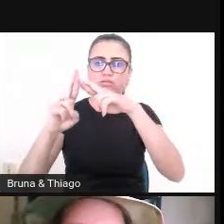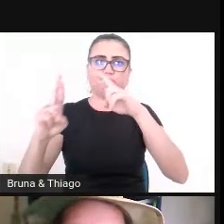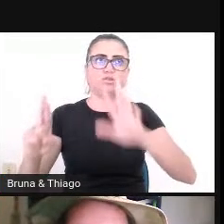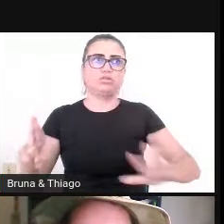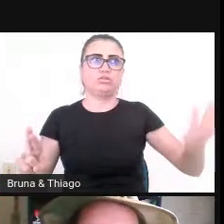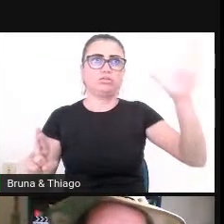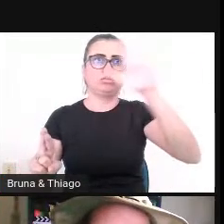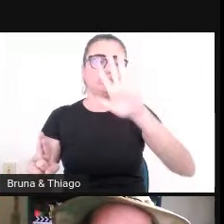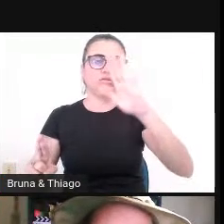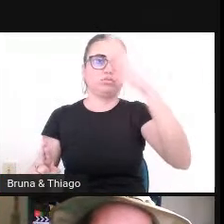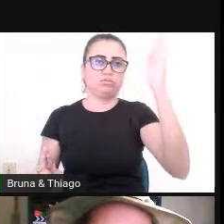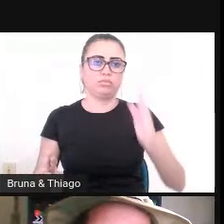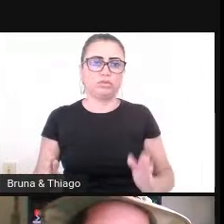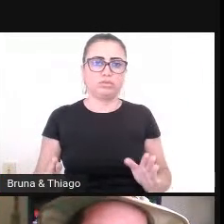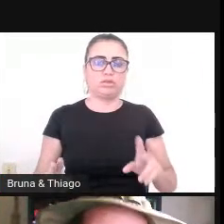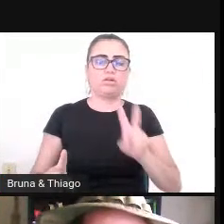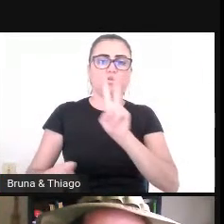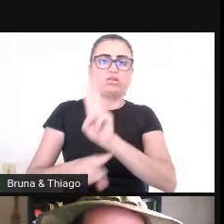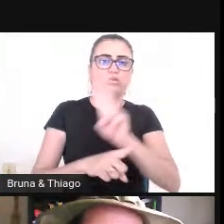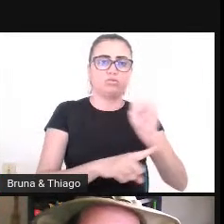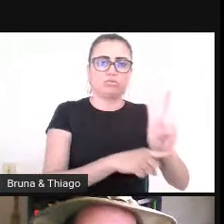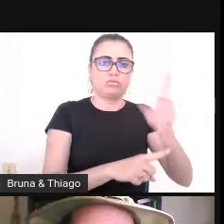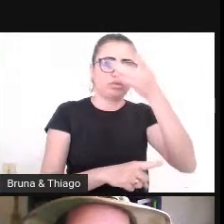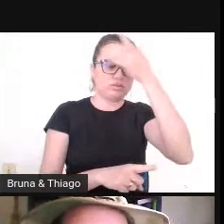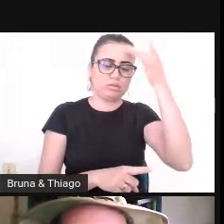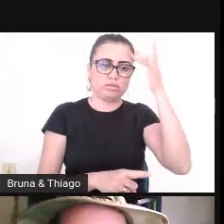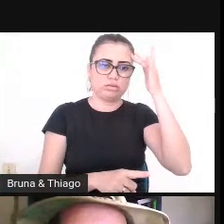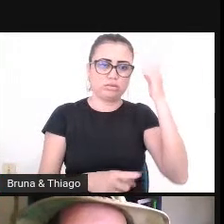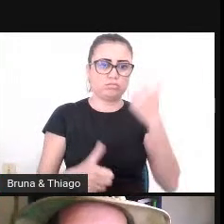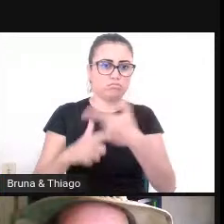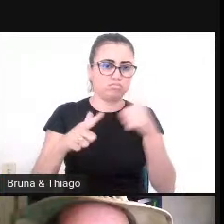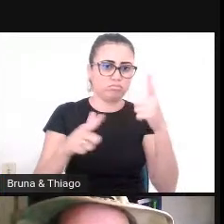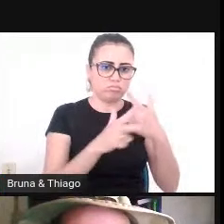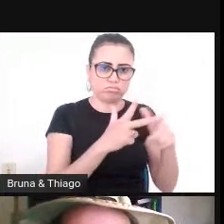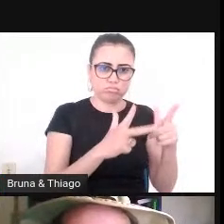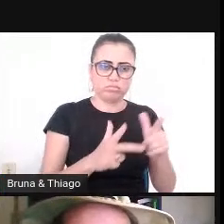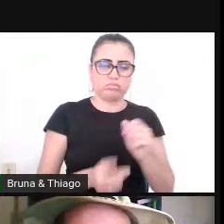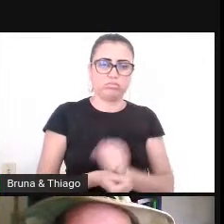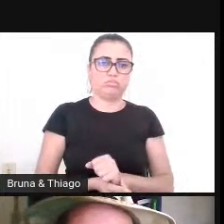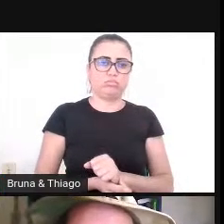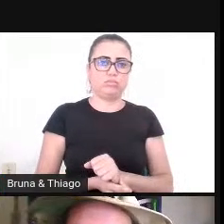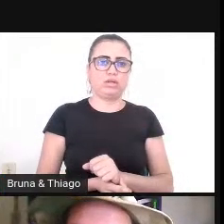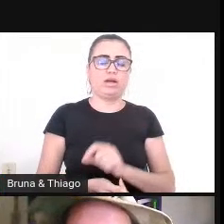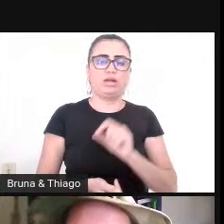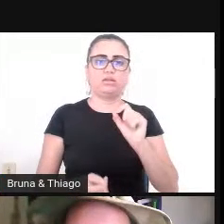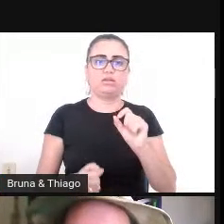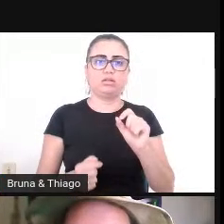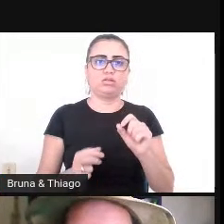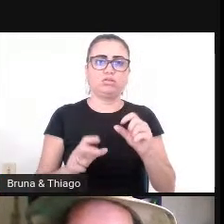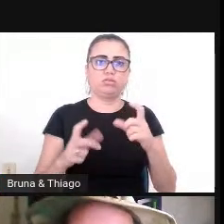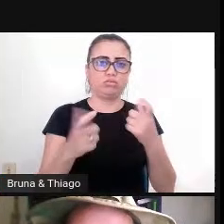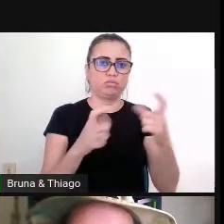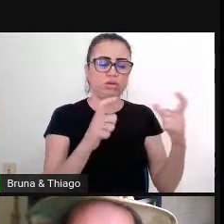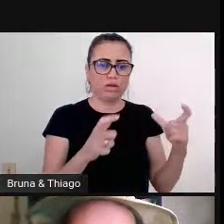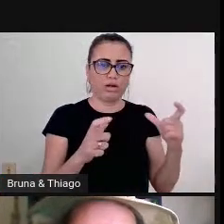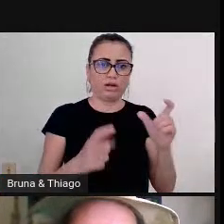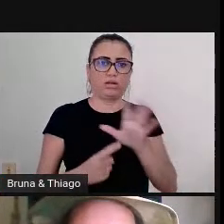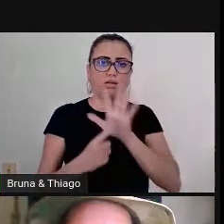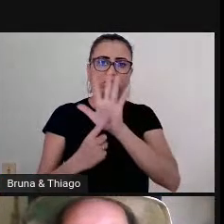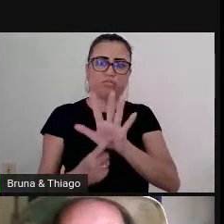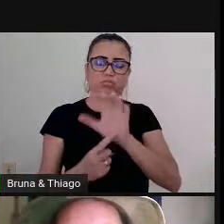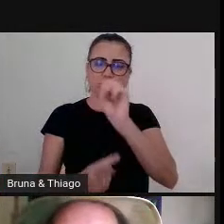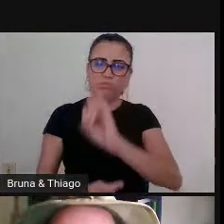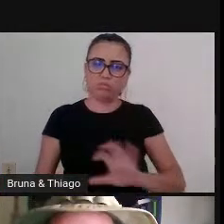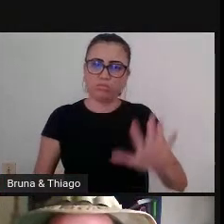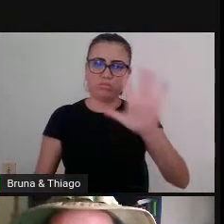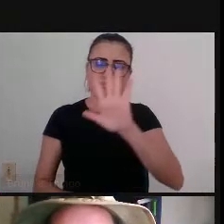cuida desses agravos. E aqui nós temos o seguinte: cada pontinho verde desse Olha só, são 6 anos, né?